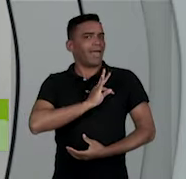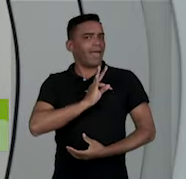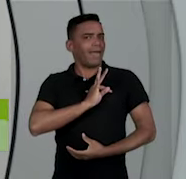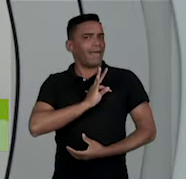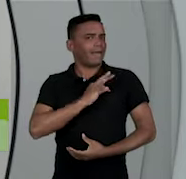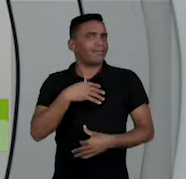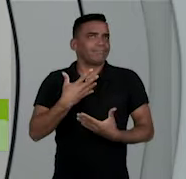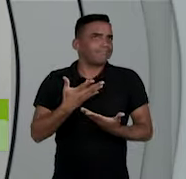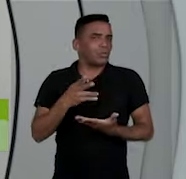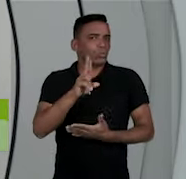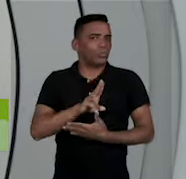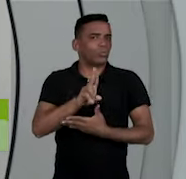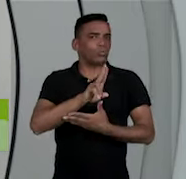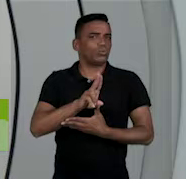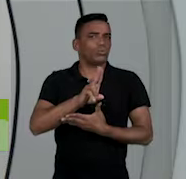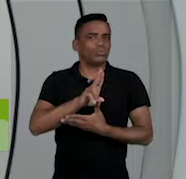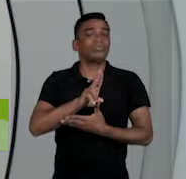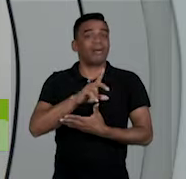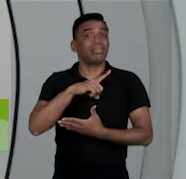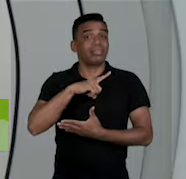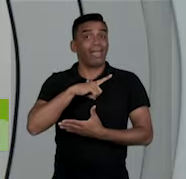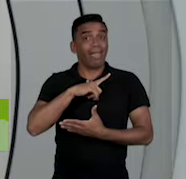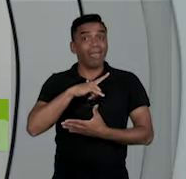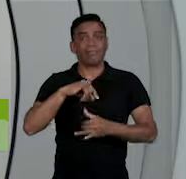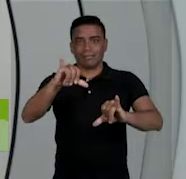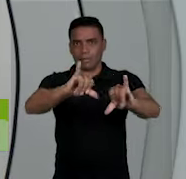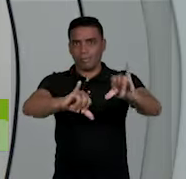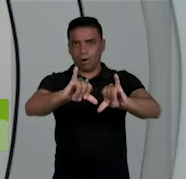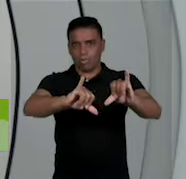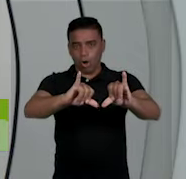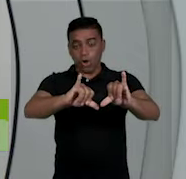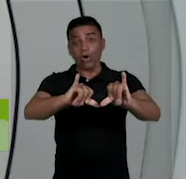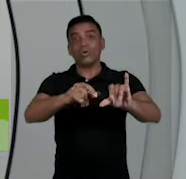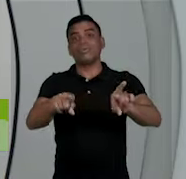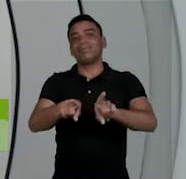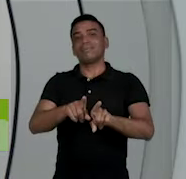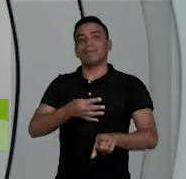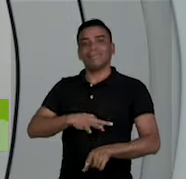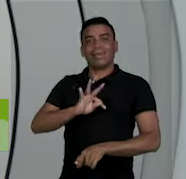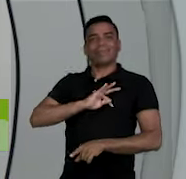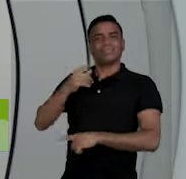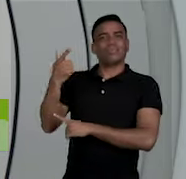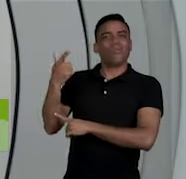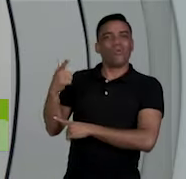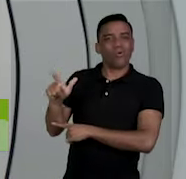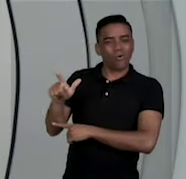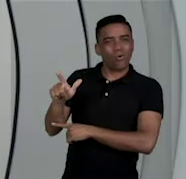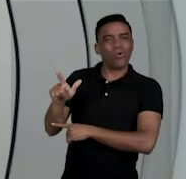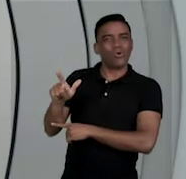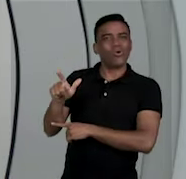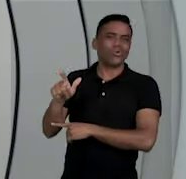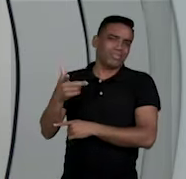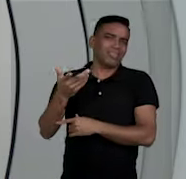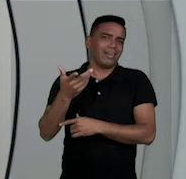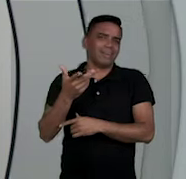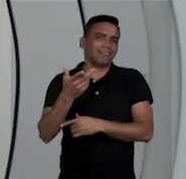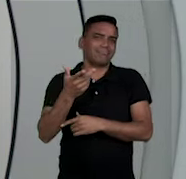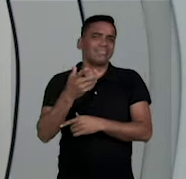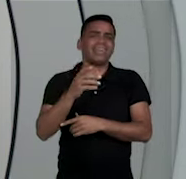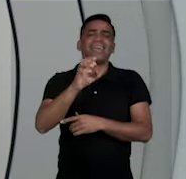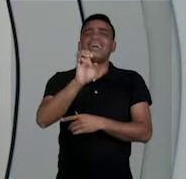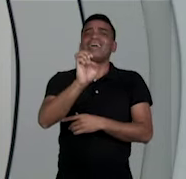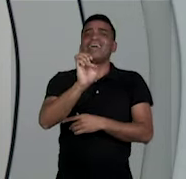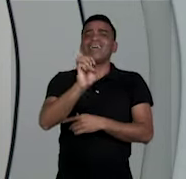tem... tem a fertilização in vitro, mas técnicas de reprodução a gente também tem a inseminação artificial, né? Que